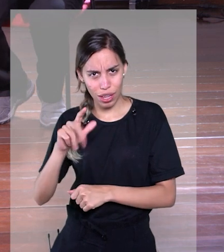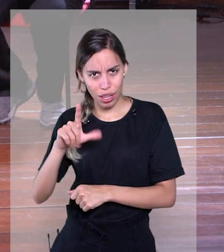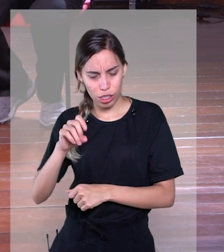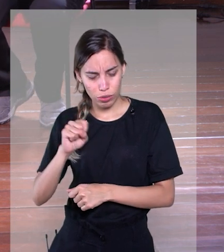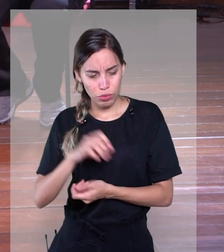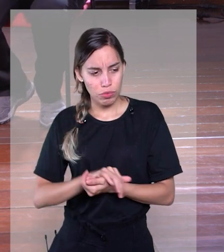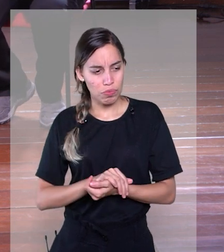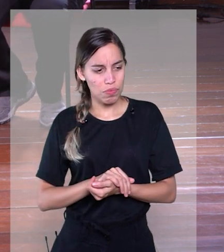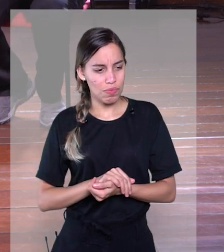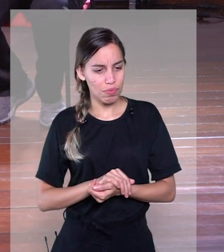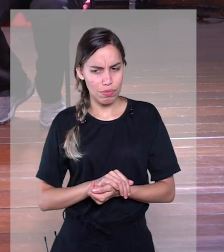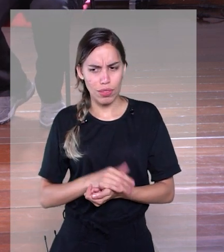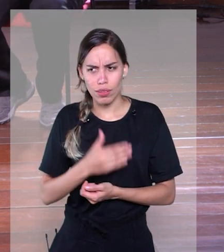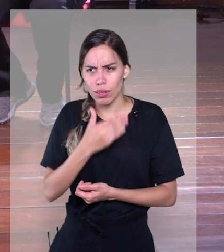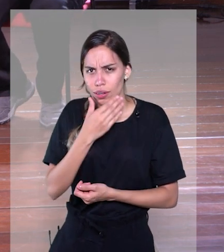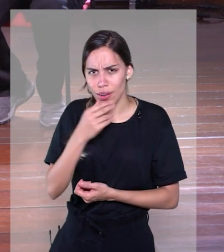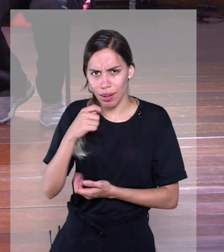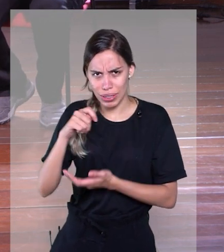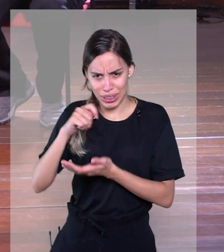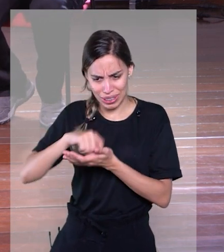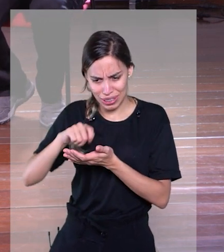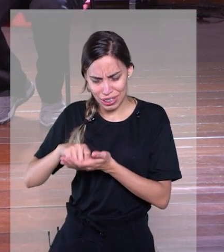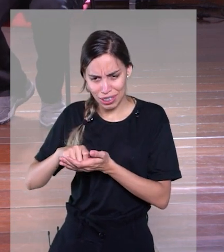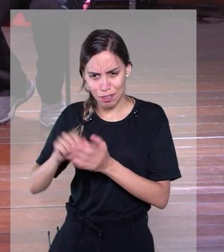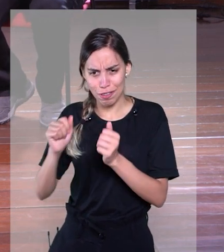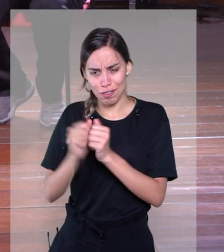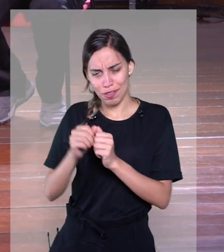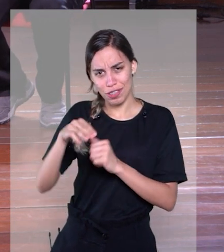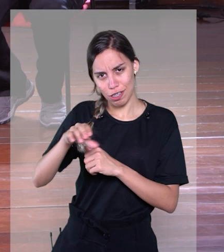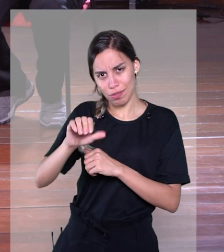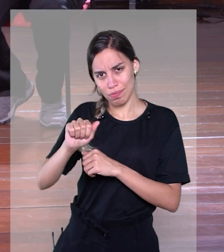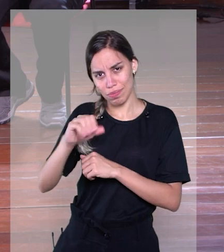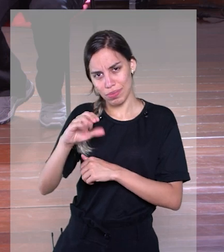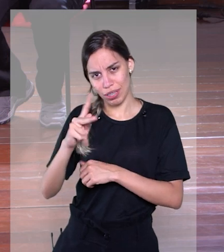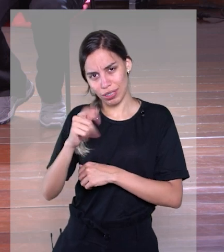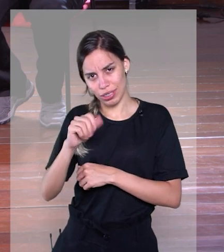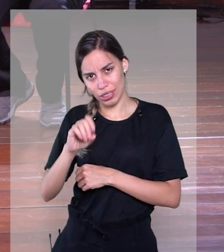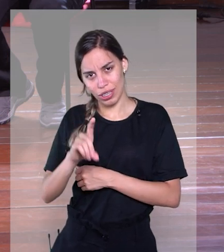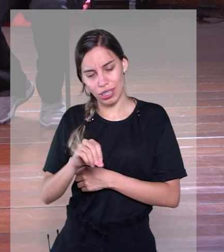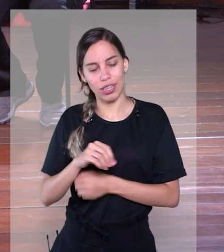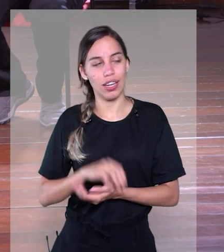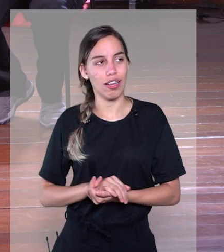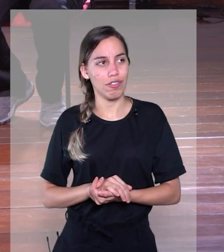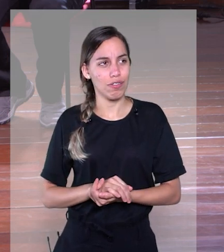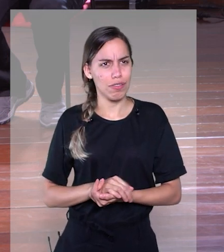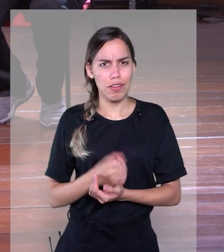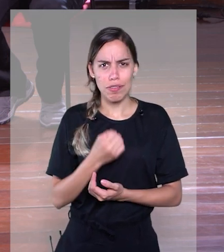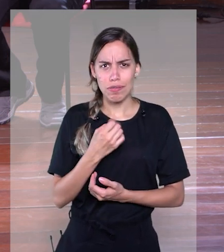assim o universo literário. Ele foi, junto com Machado de Assis, o autor mais caricaturado do